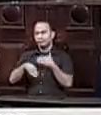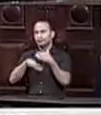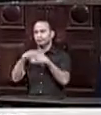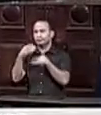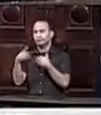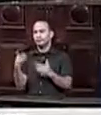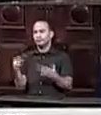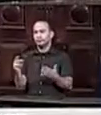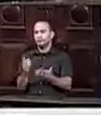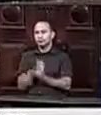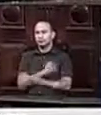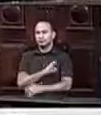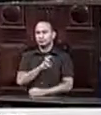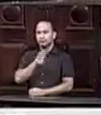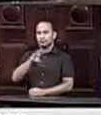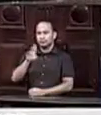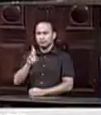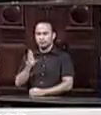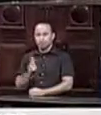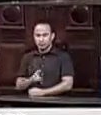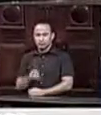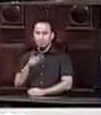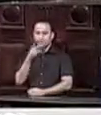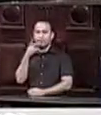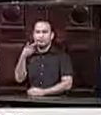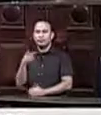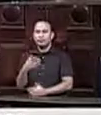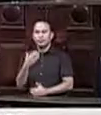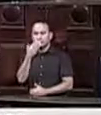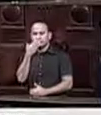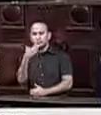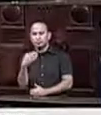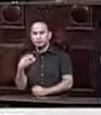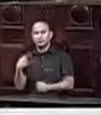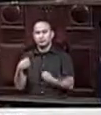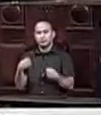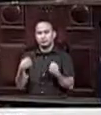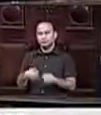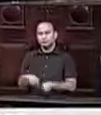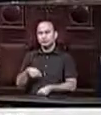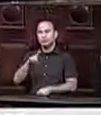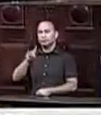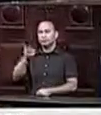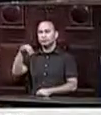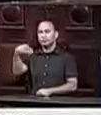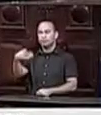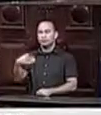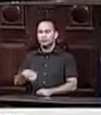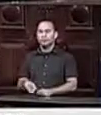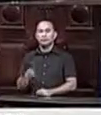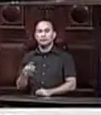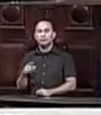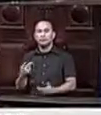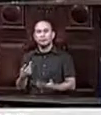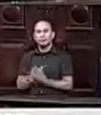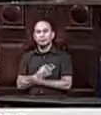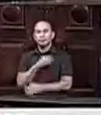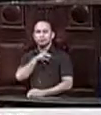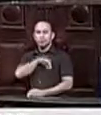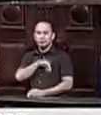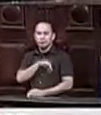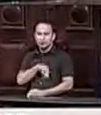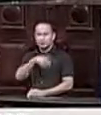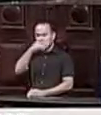bilhão, e diante desse imbróglio, provavelmente, nos próximos dias, essa questão dos salários